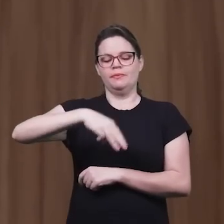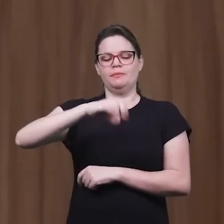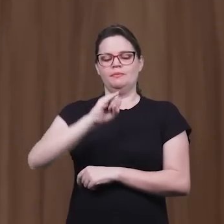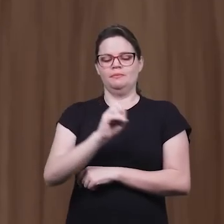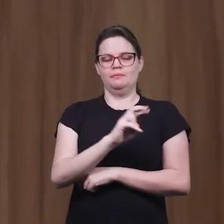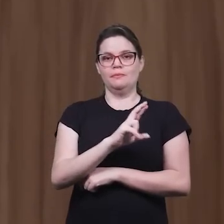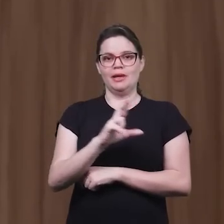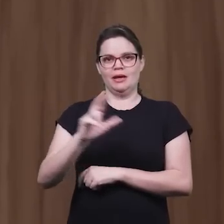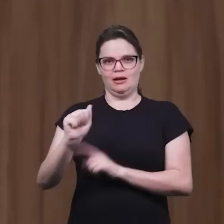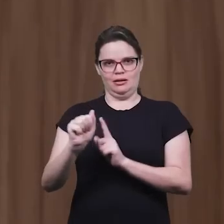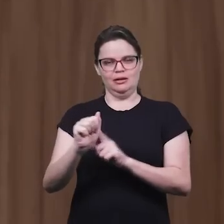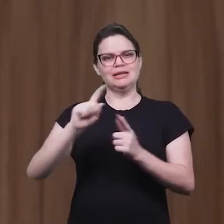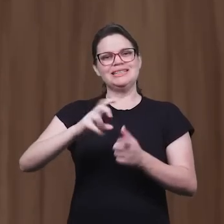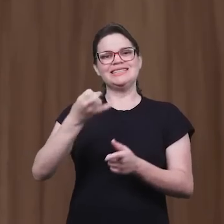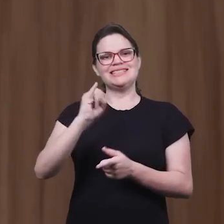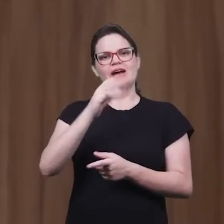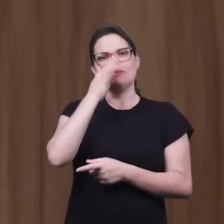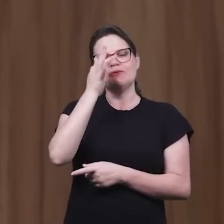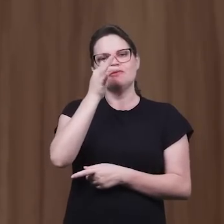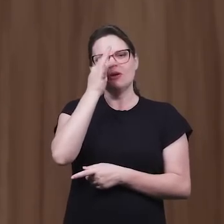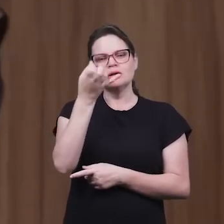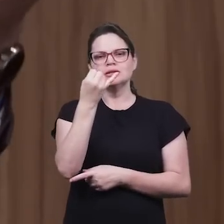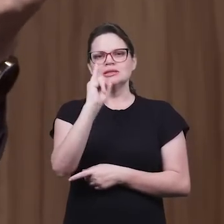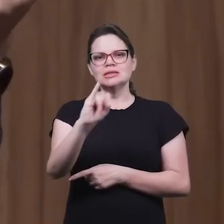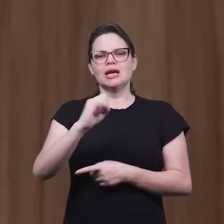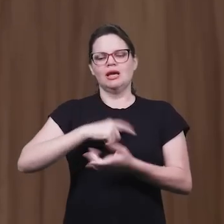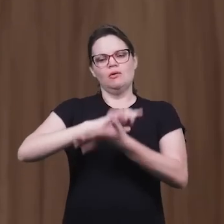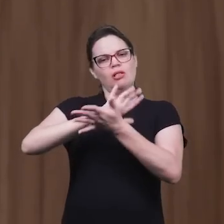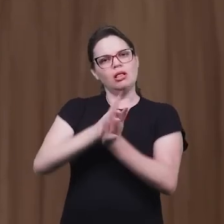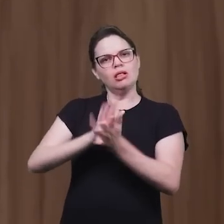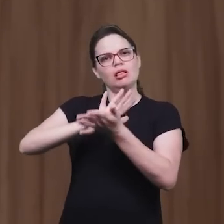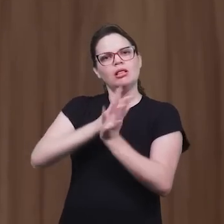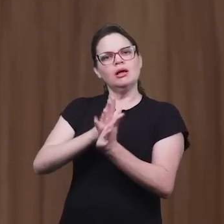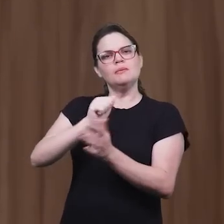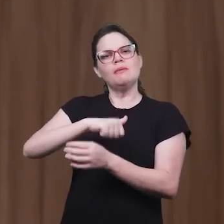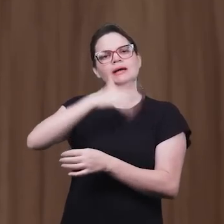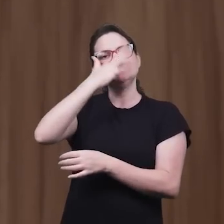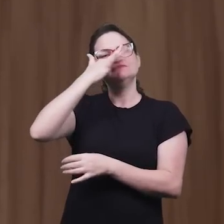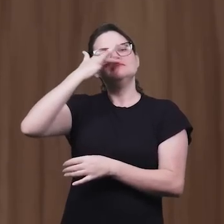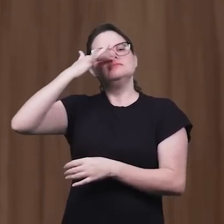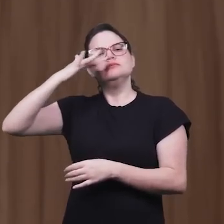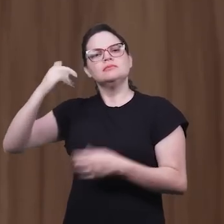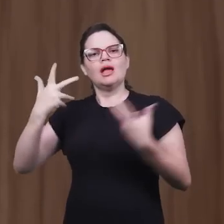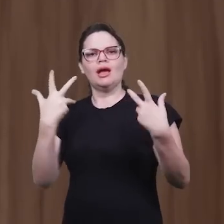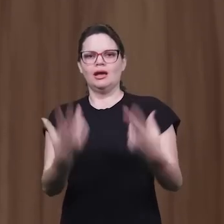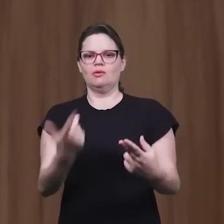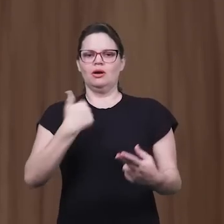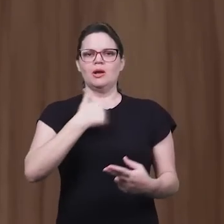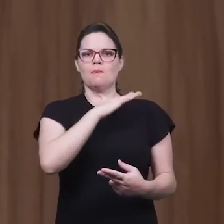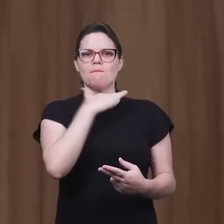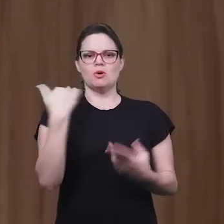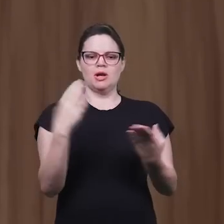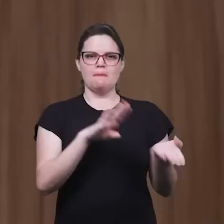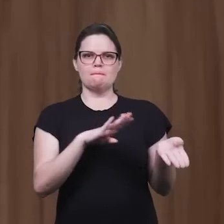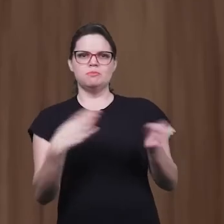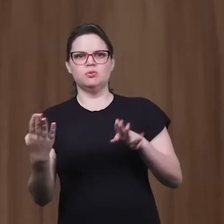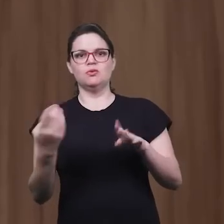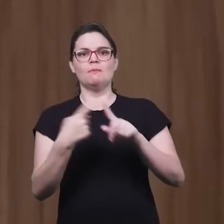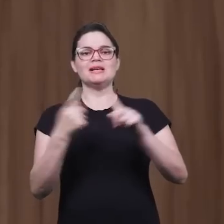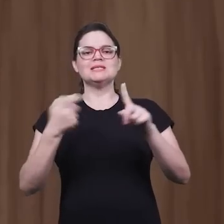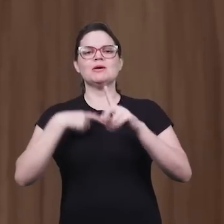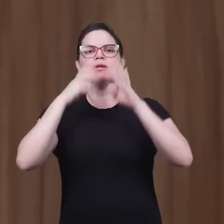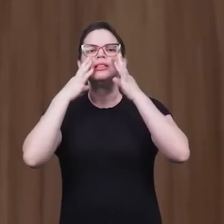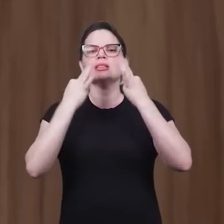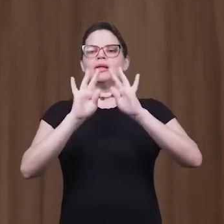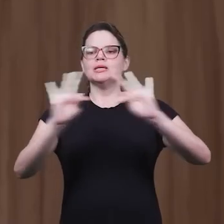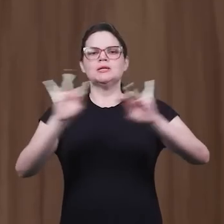igreja significou. Na sua morte, ou seja, se tornando o trigo moído, ela virou o pão da vida,